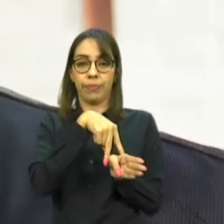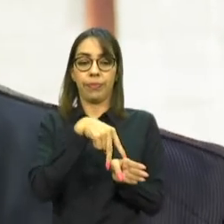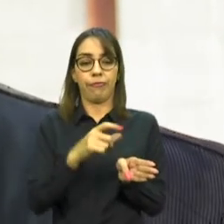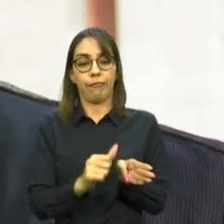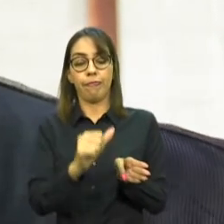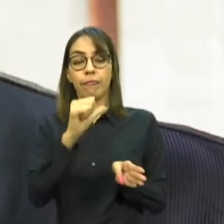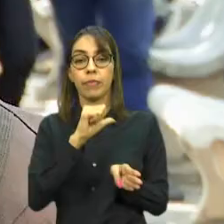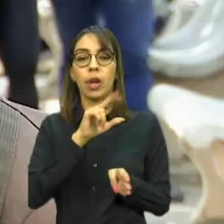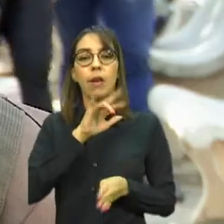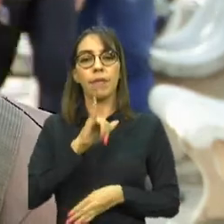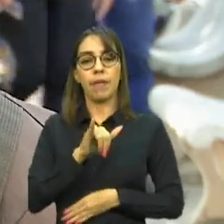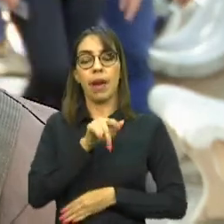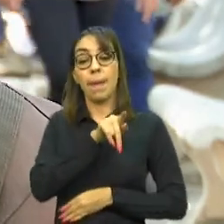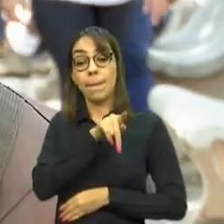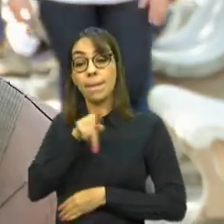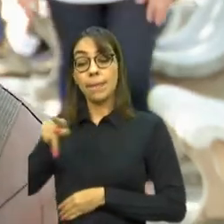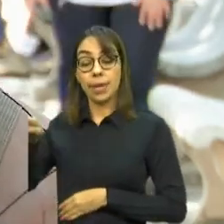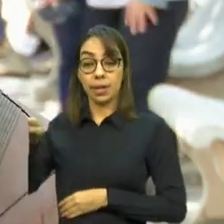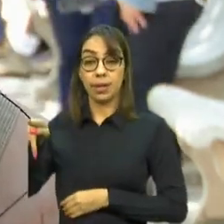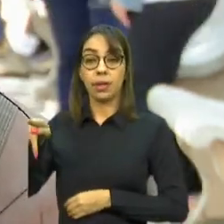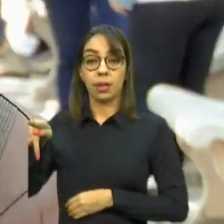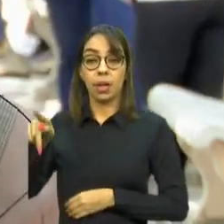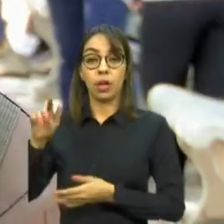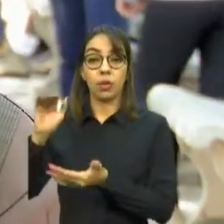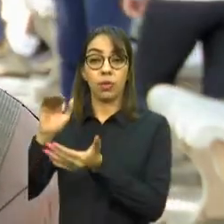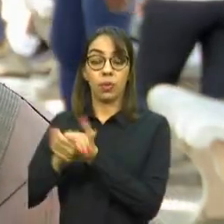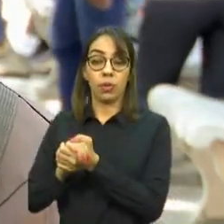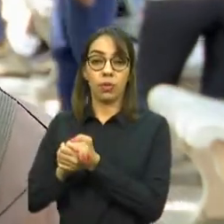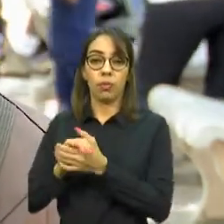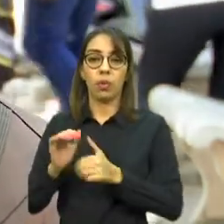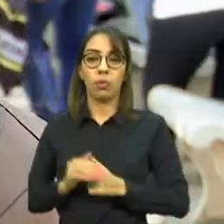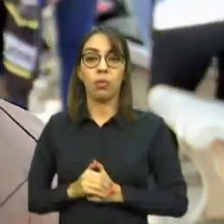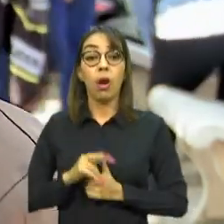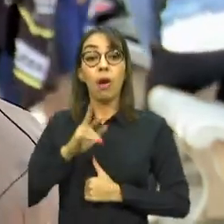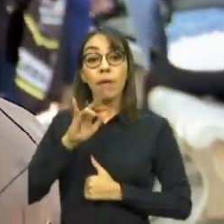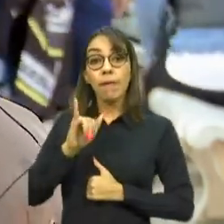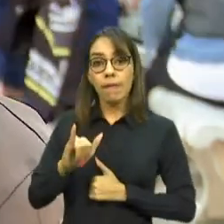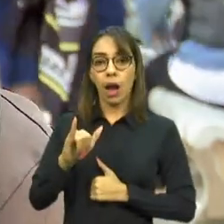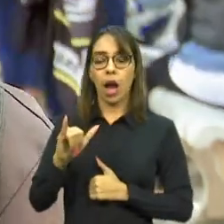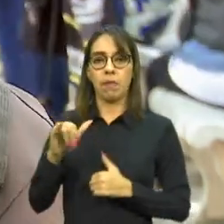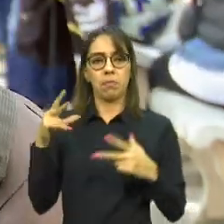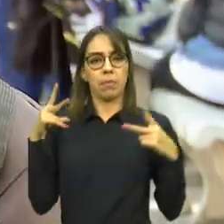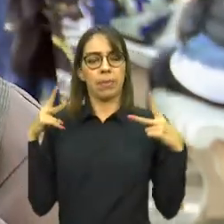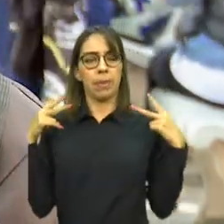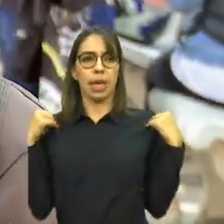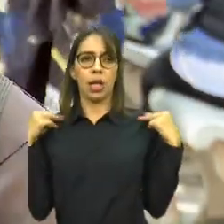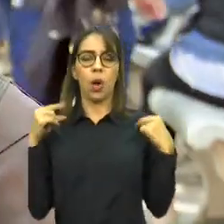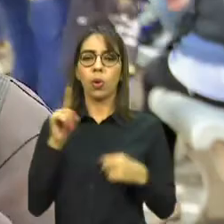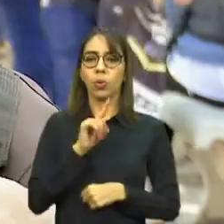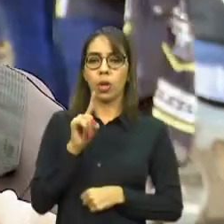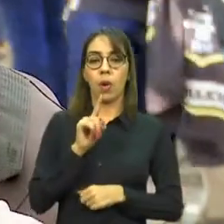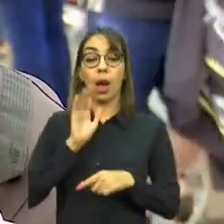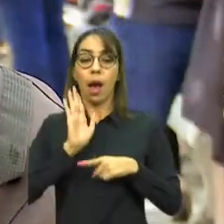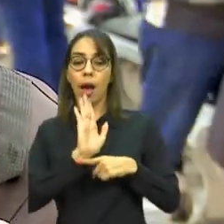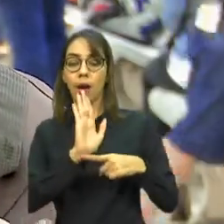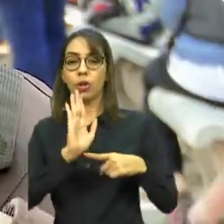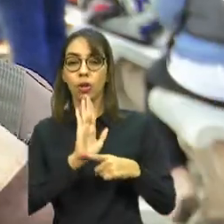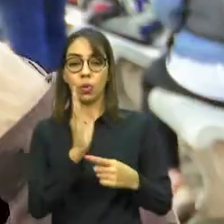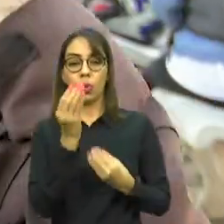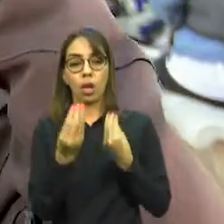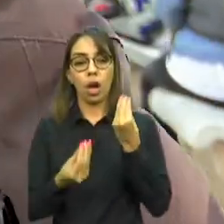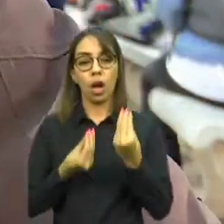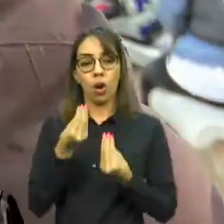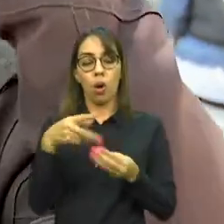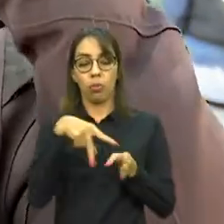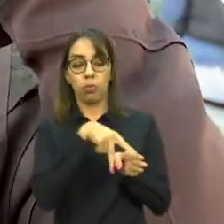motogrupo Anonymous. Garupa é ser copiloto, então você ajuda o piloto a pilotar. É,